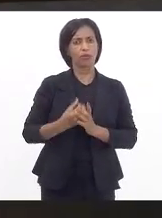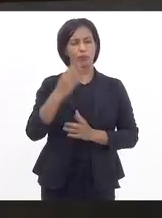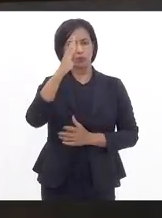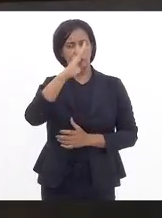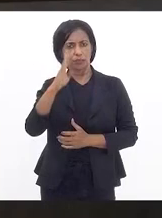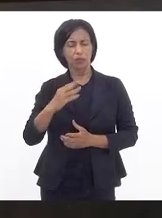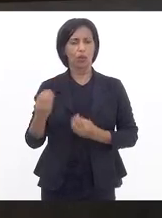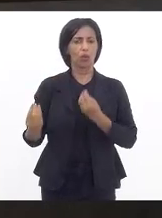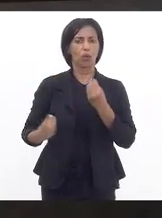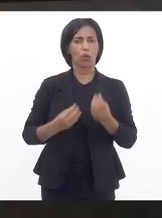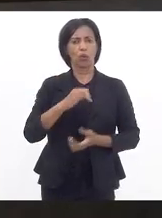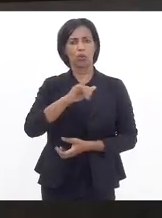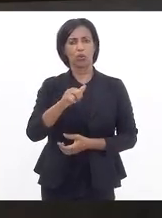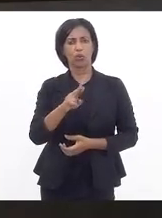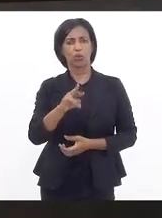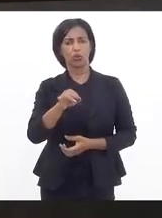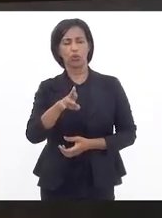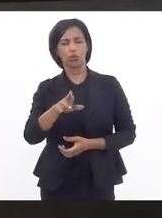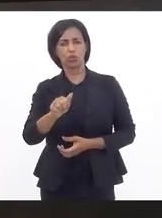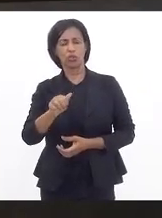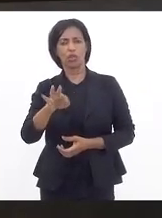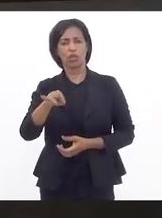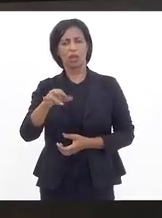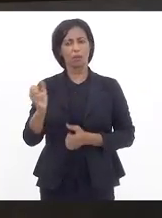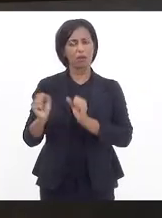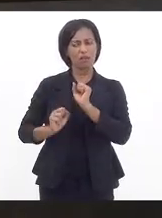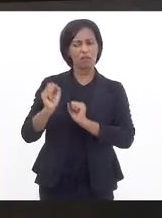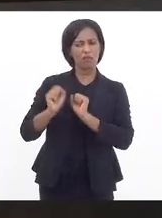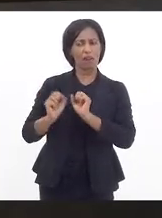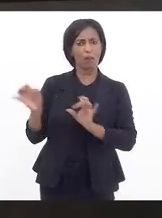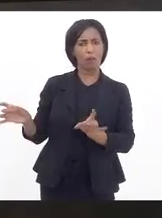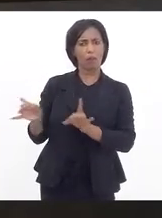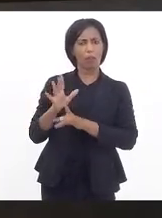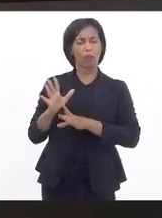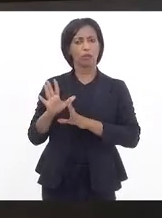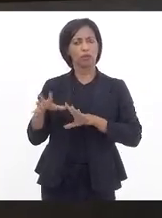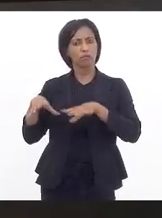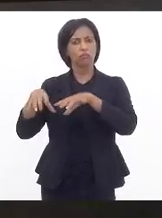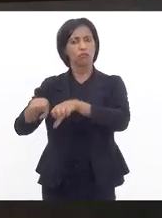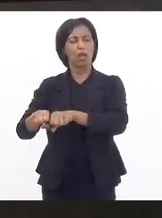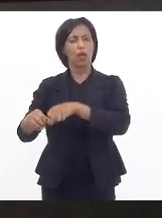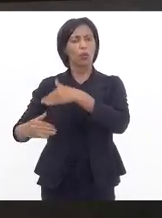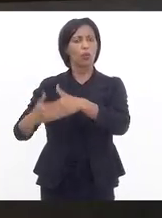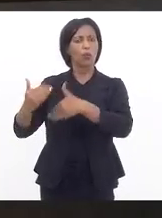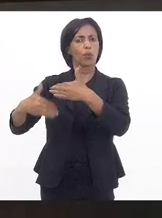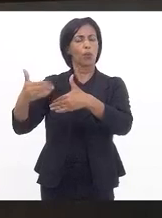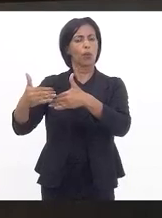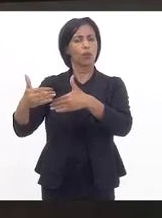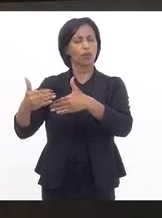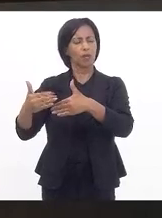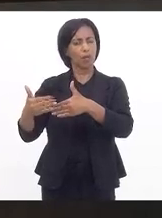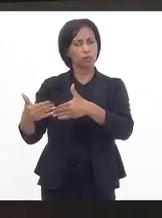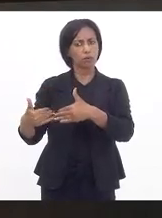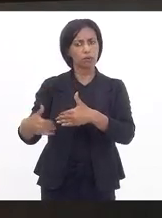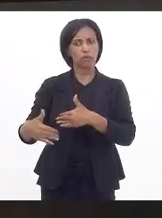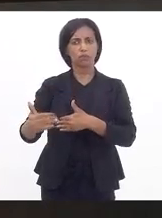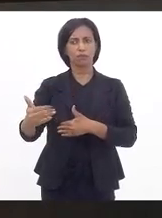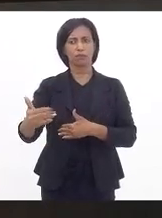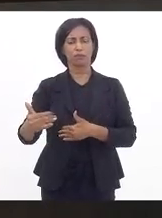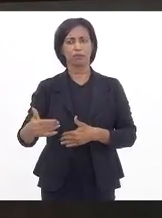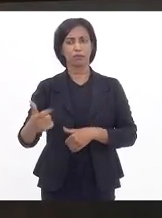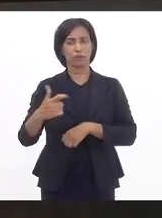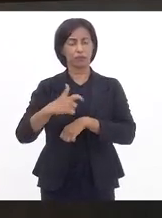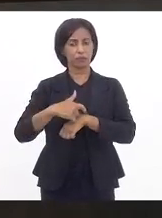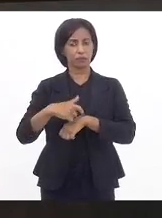como a justa Trama a gente tem fábricas recuperadas ocupadas no processo autogestionário Então